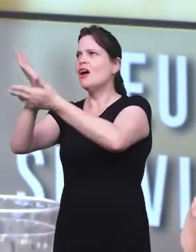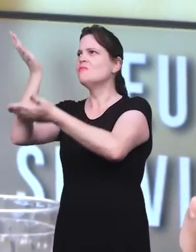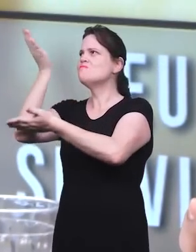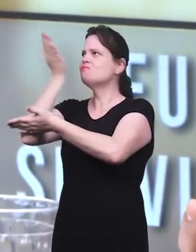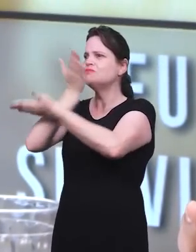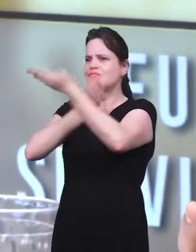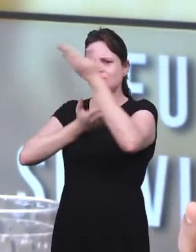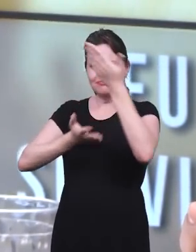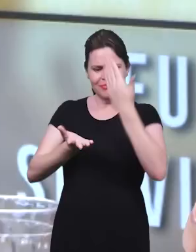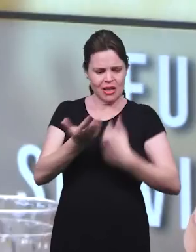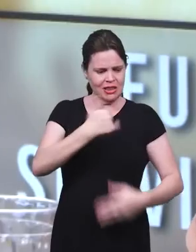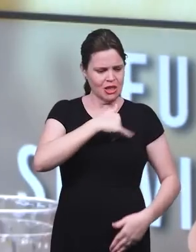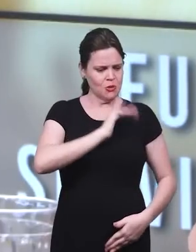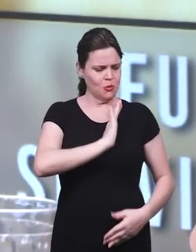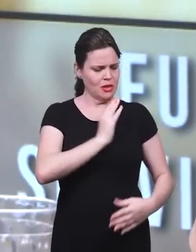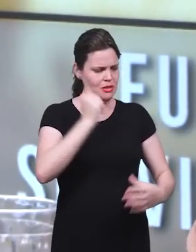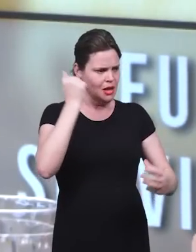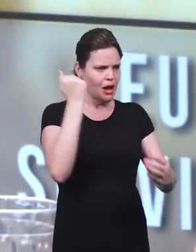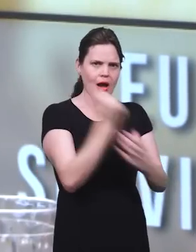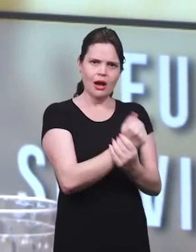eternidade, né, que